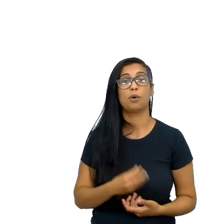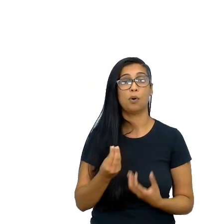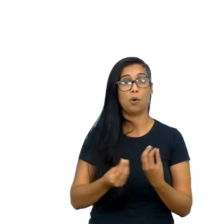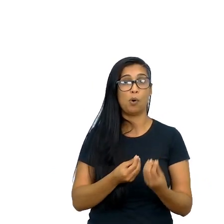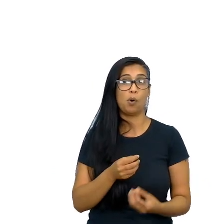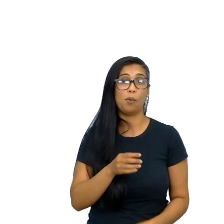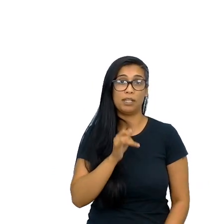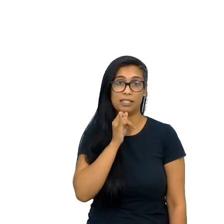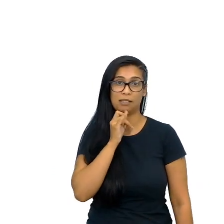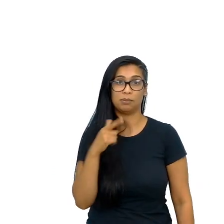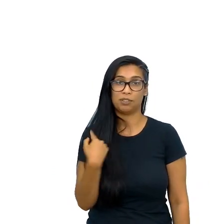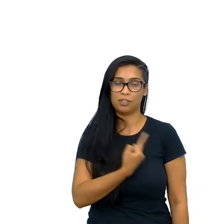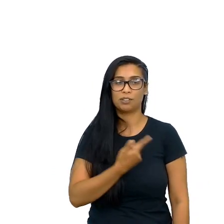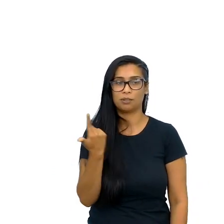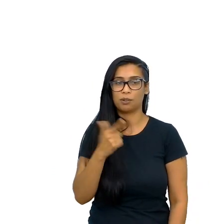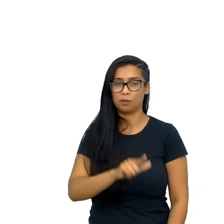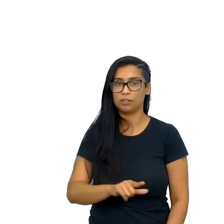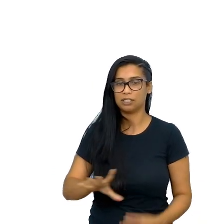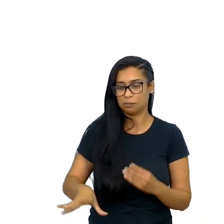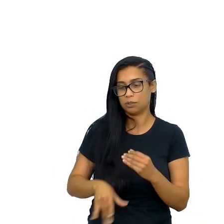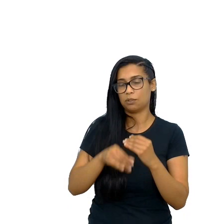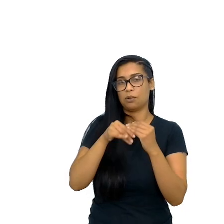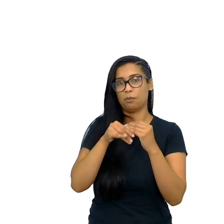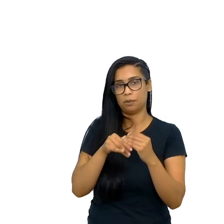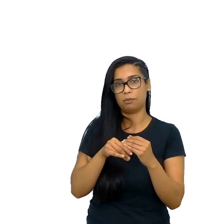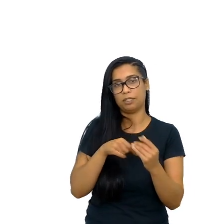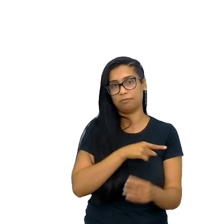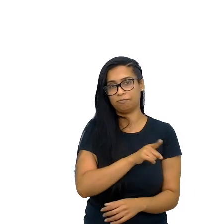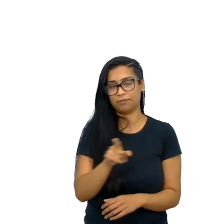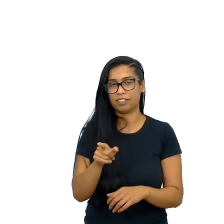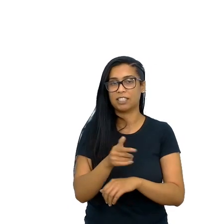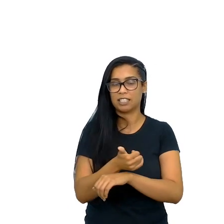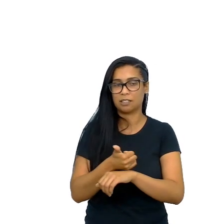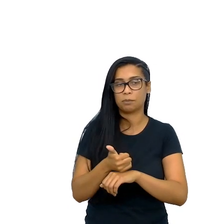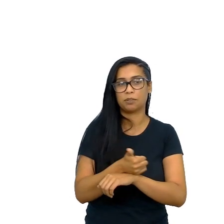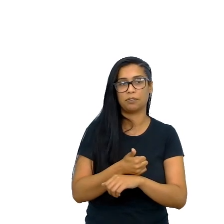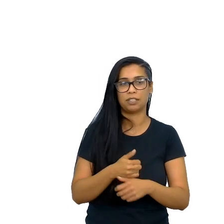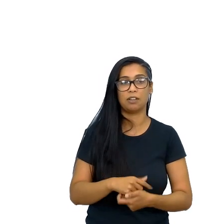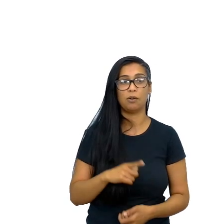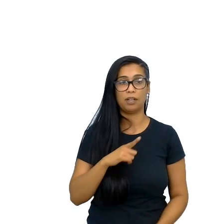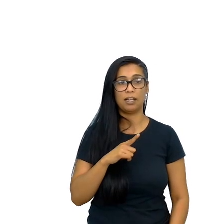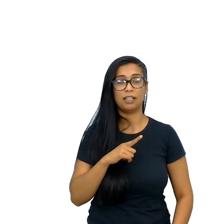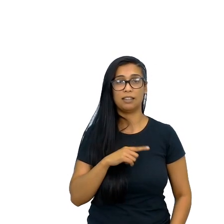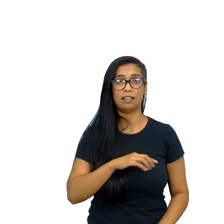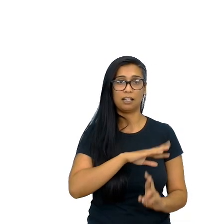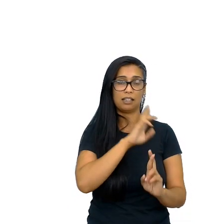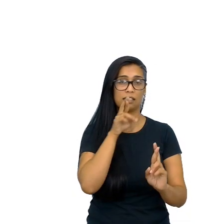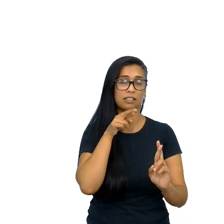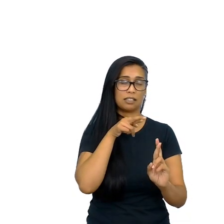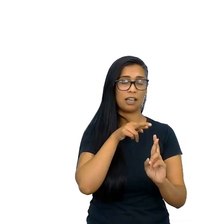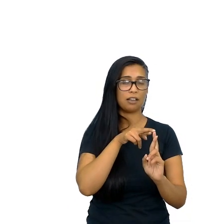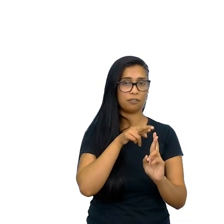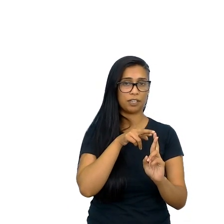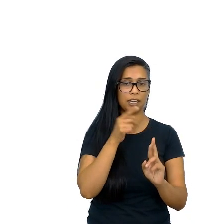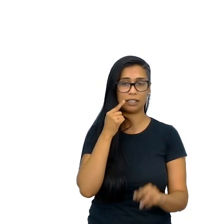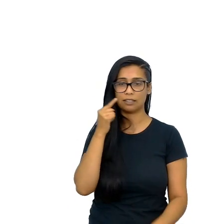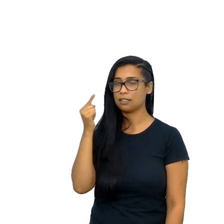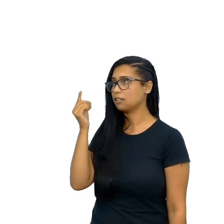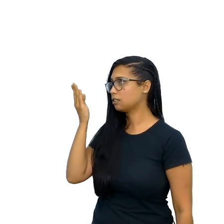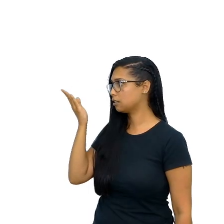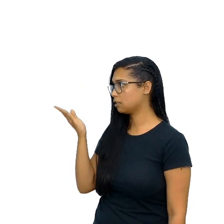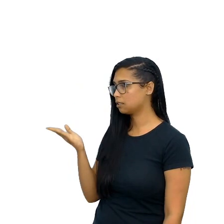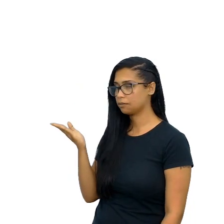para o trabalho de vocês. Aqui ficam as referências, né, para que vocês possam depois visualizar durante